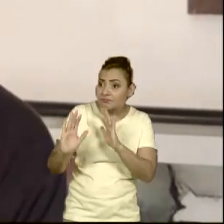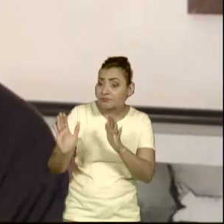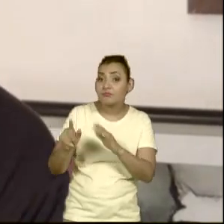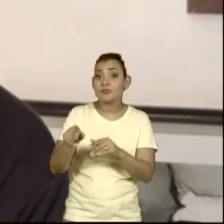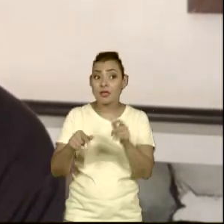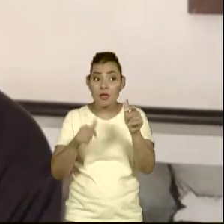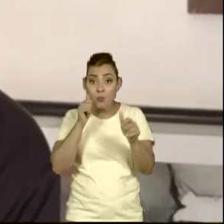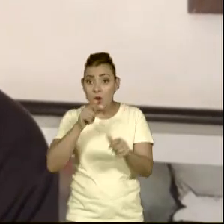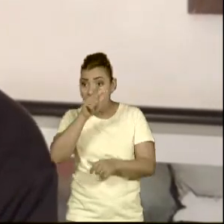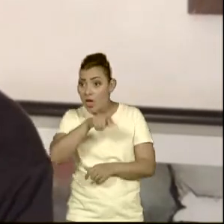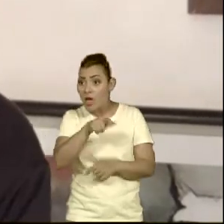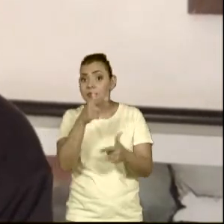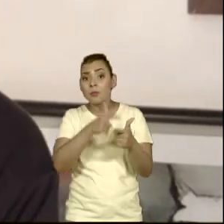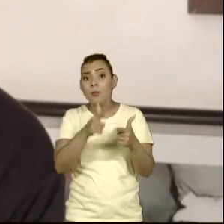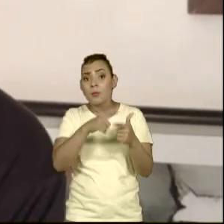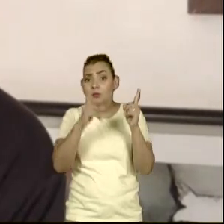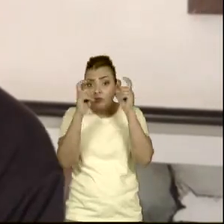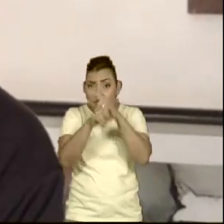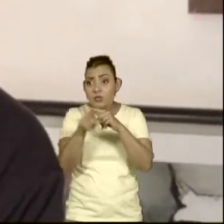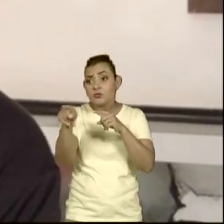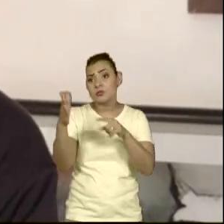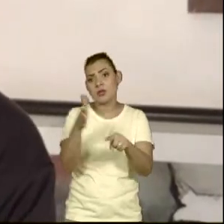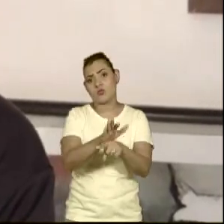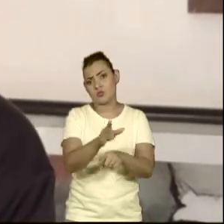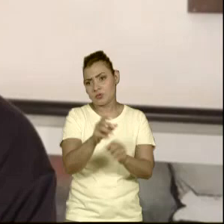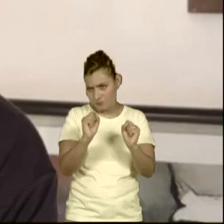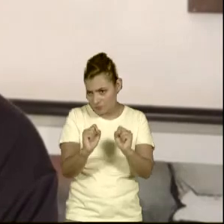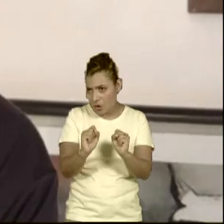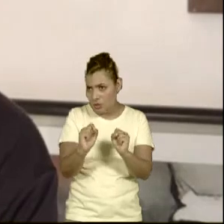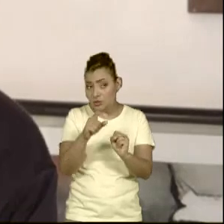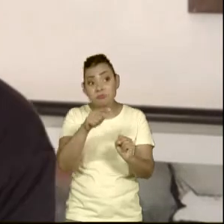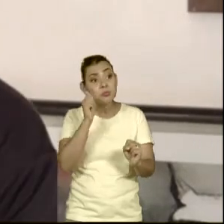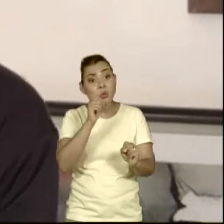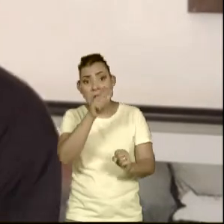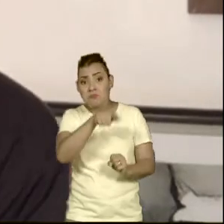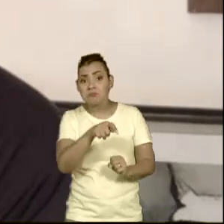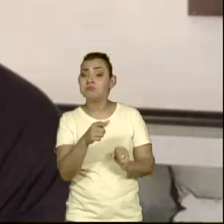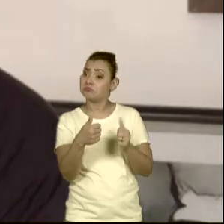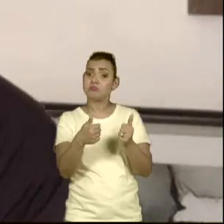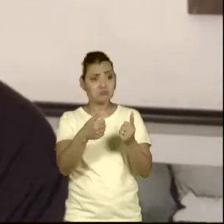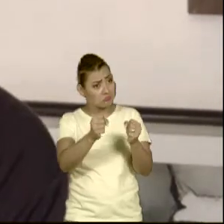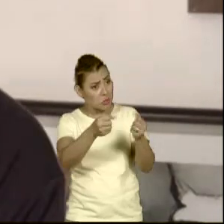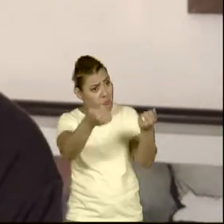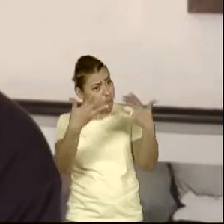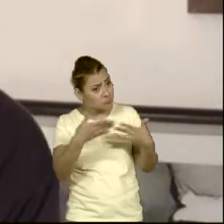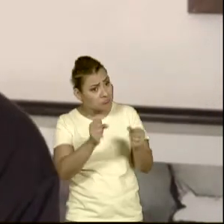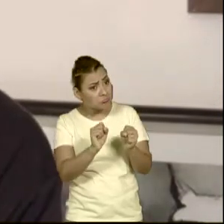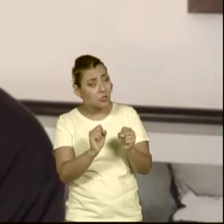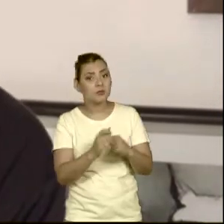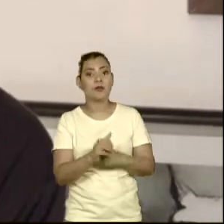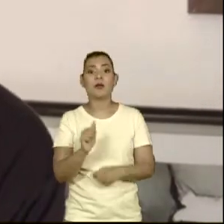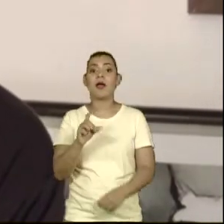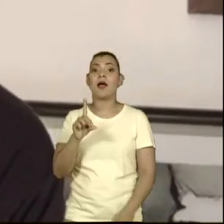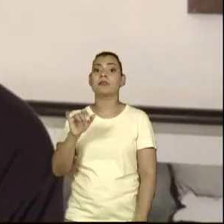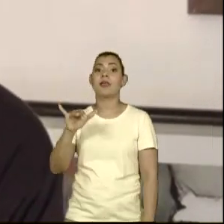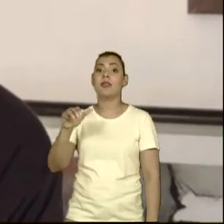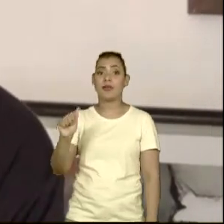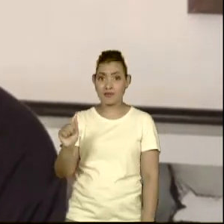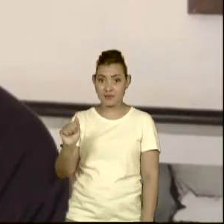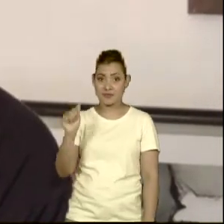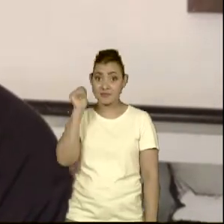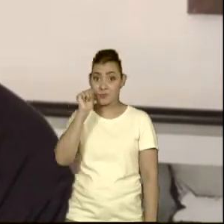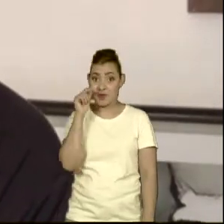ela está com um problema, uma dificuldade que talvez você possa ajudar. Eu falei, fala, pode falar, Adélia, o nome dela,